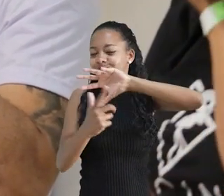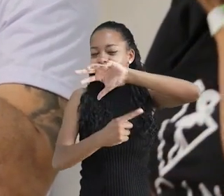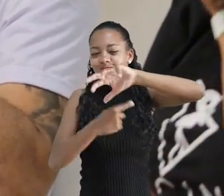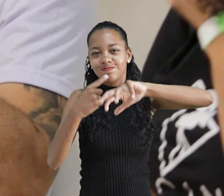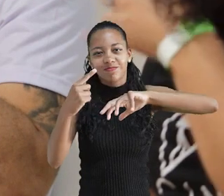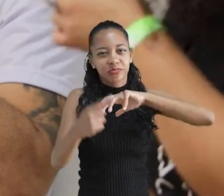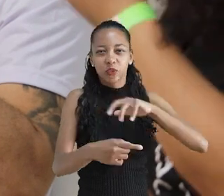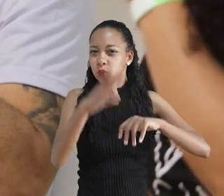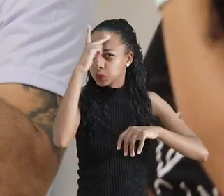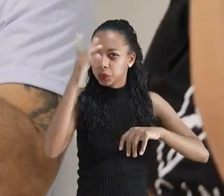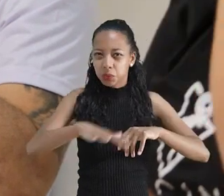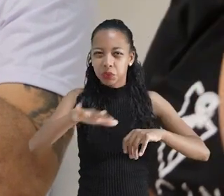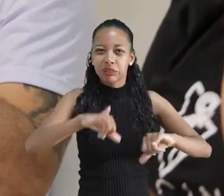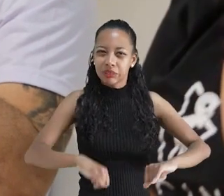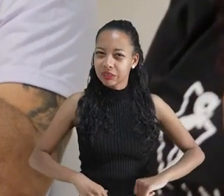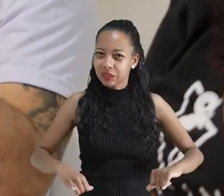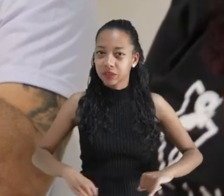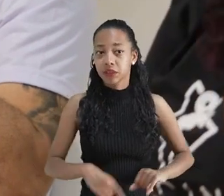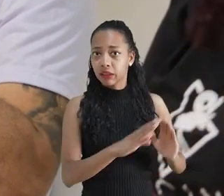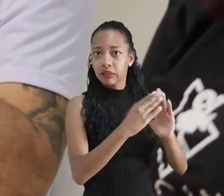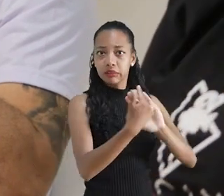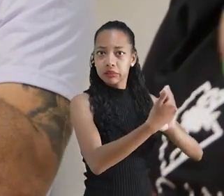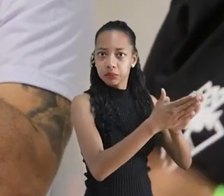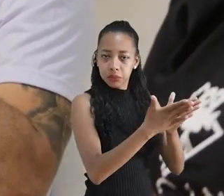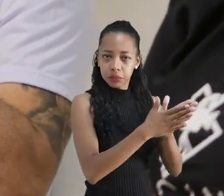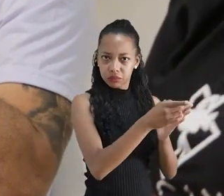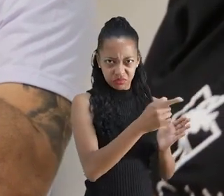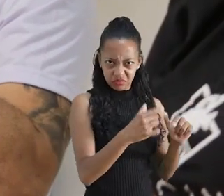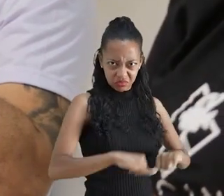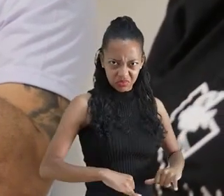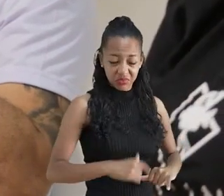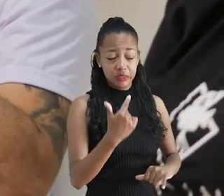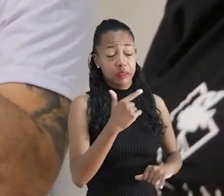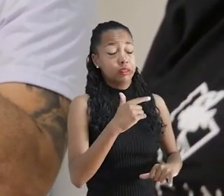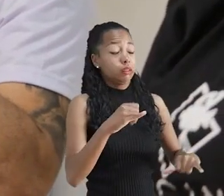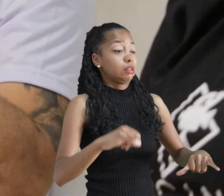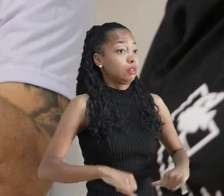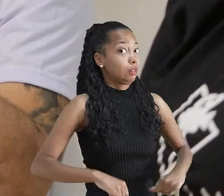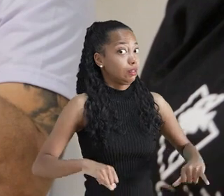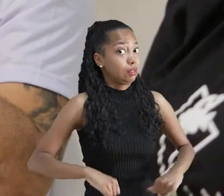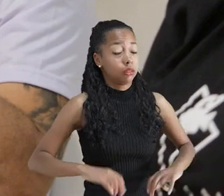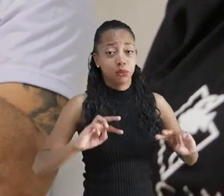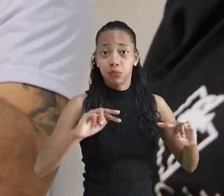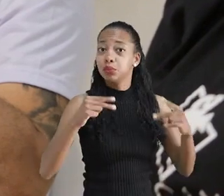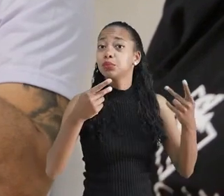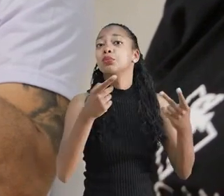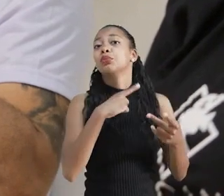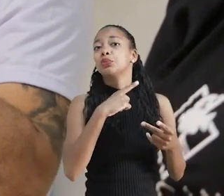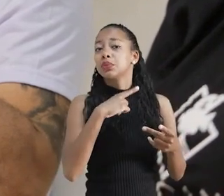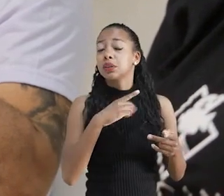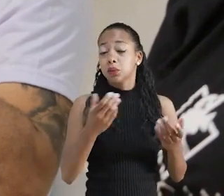as periferias sofreram muito mais e a gente conseguiu fazer uma campanha chamado Terra solidária e conseguimos at